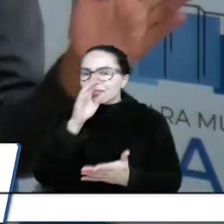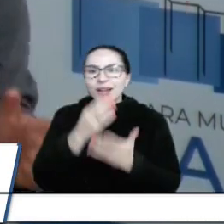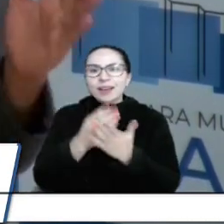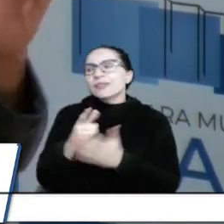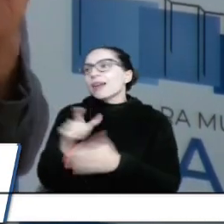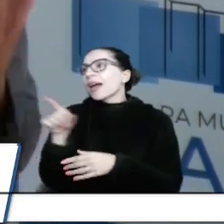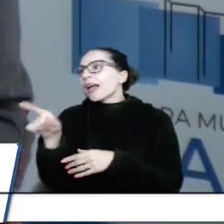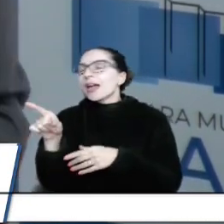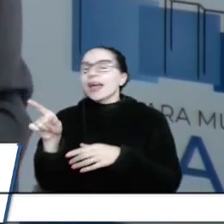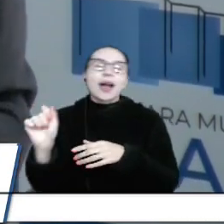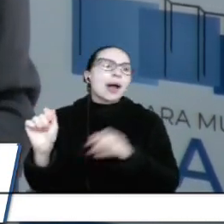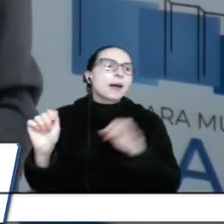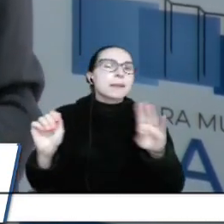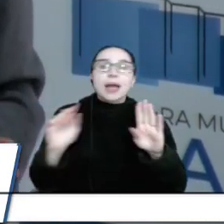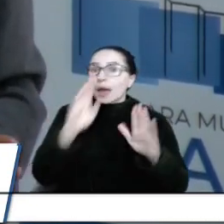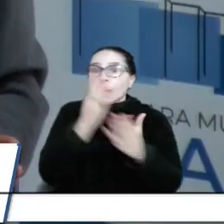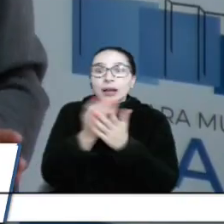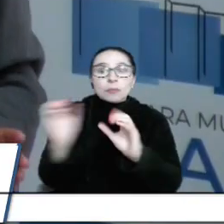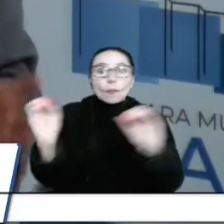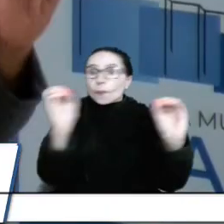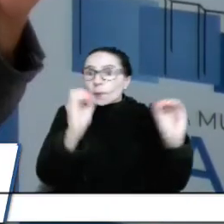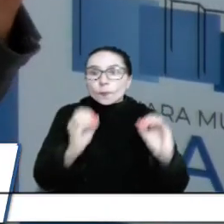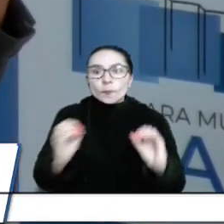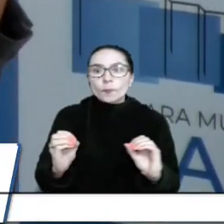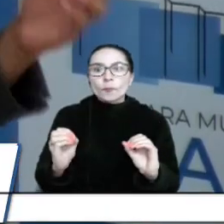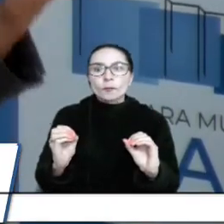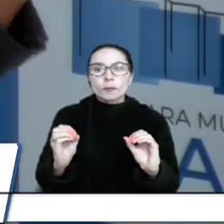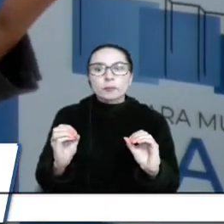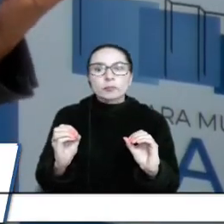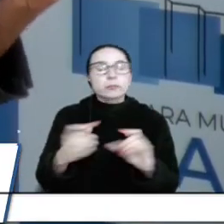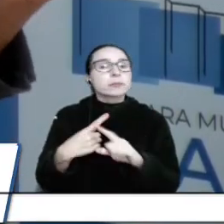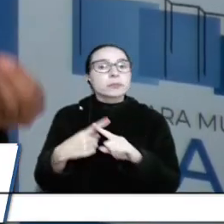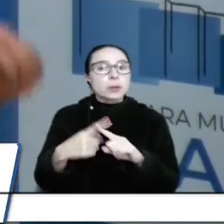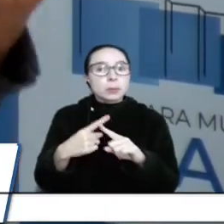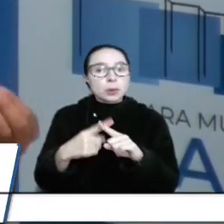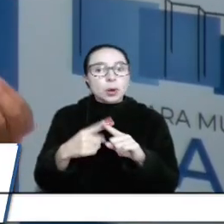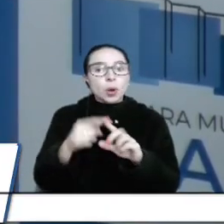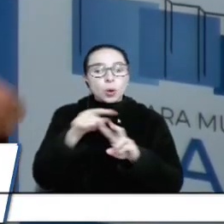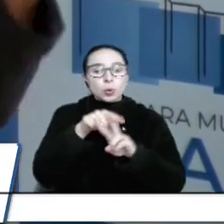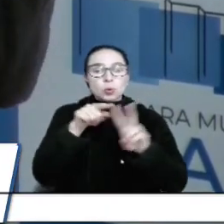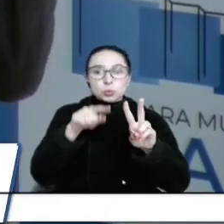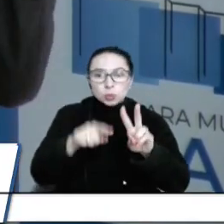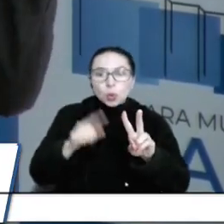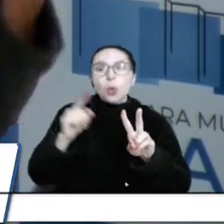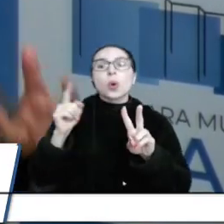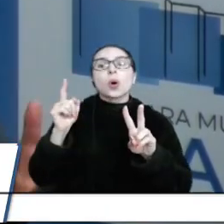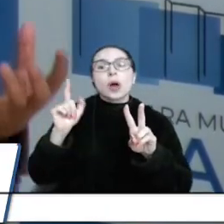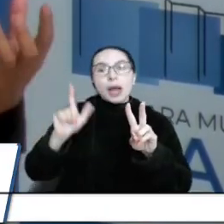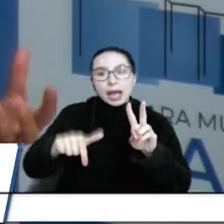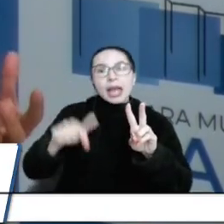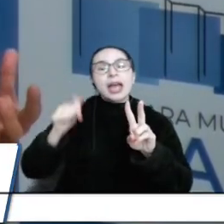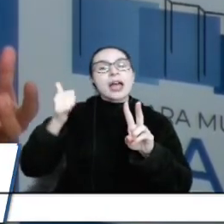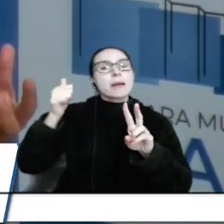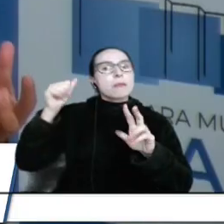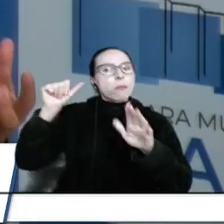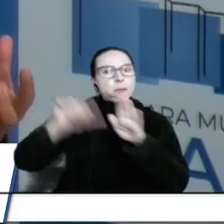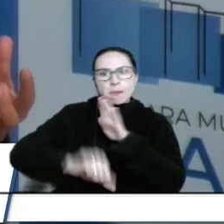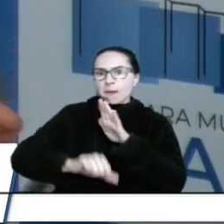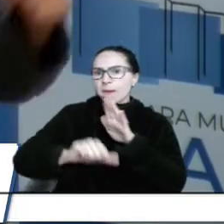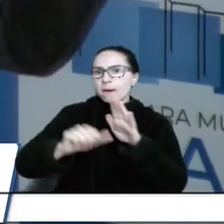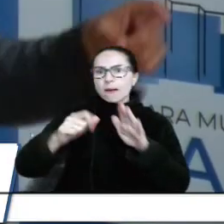está acreditando em ninguém, porque os dois conseguem afundar o nosso